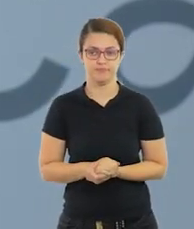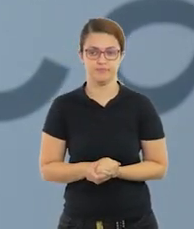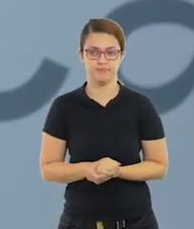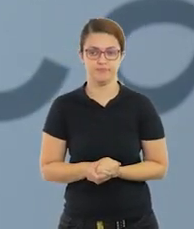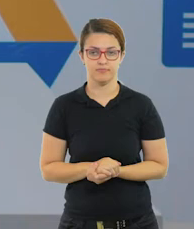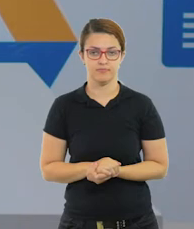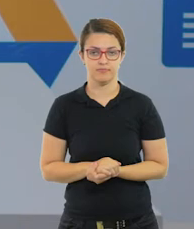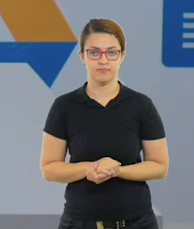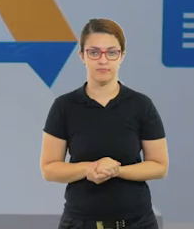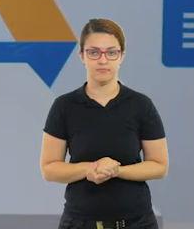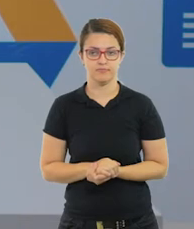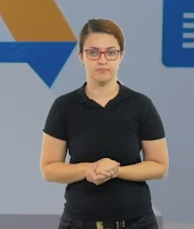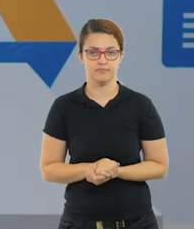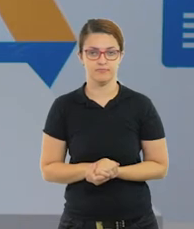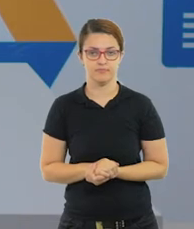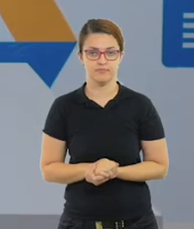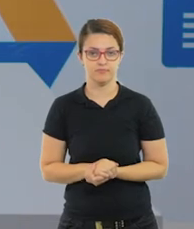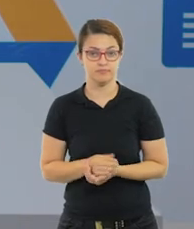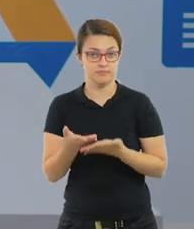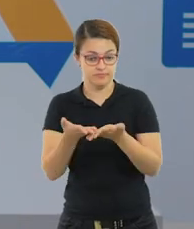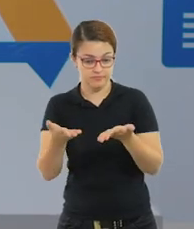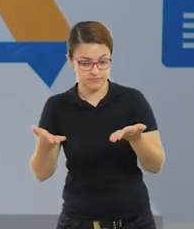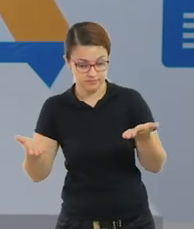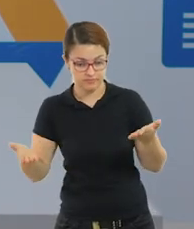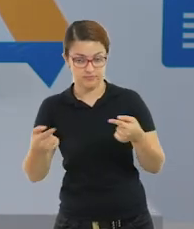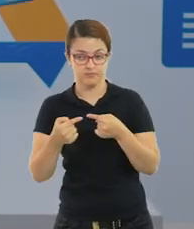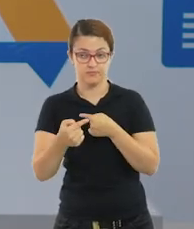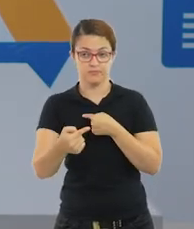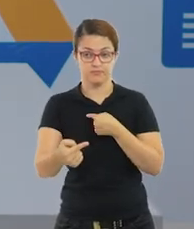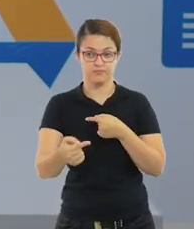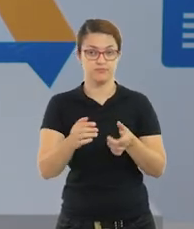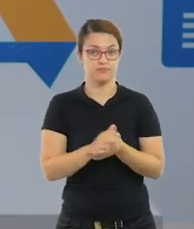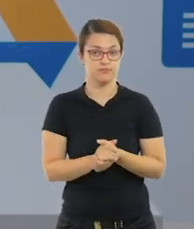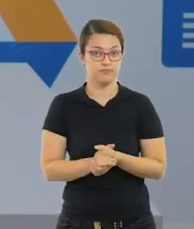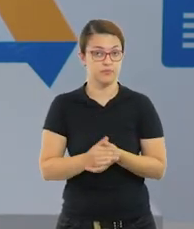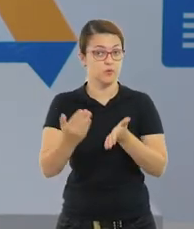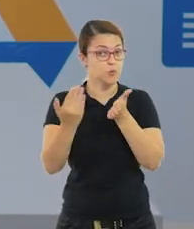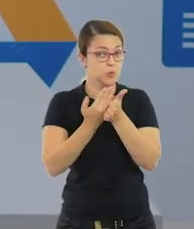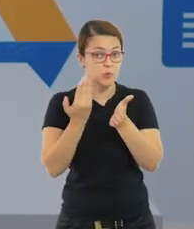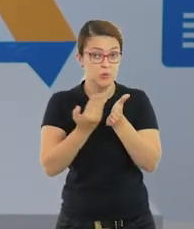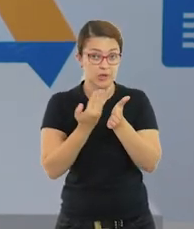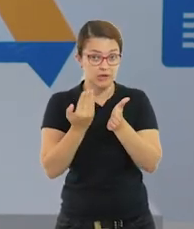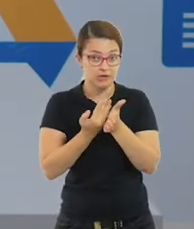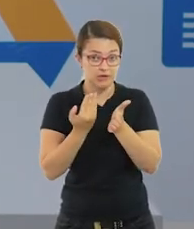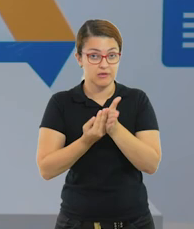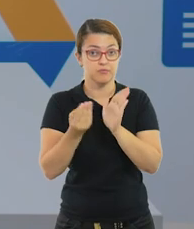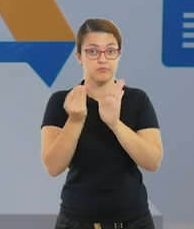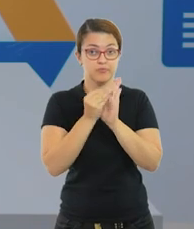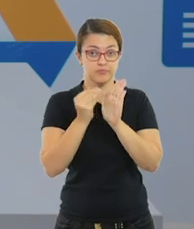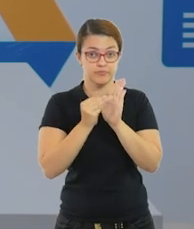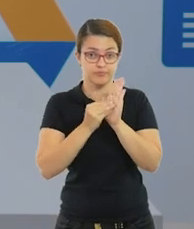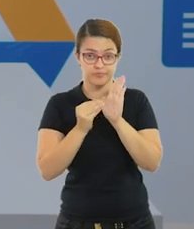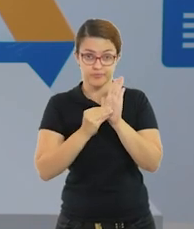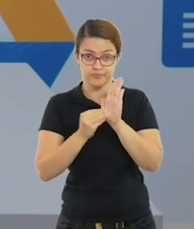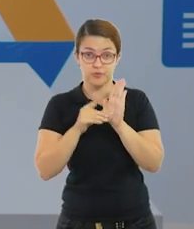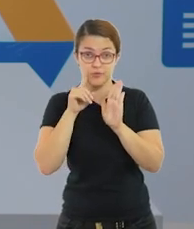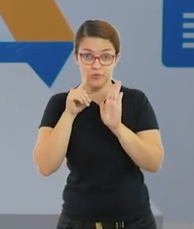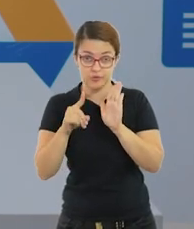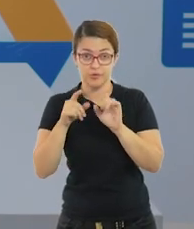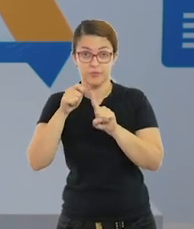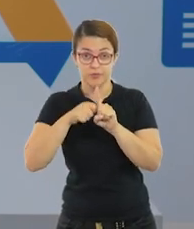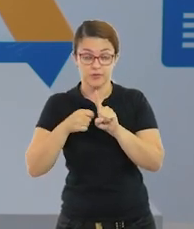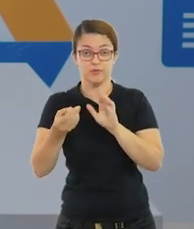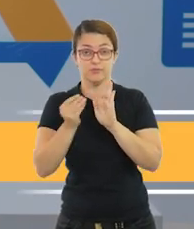Agora, essas foram as atividades da semana. Não esqueçam de registrar tudo no caderno de vocês, colocando